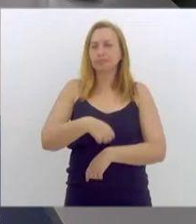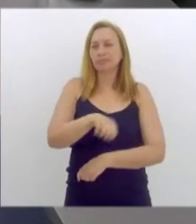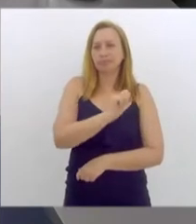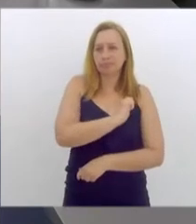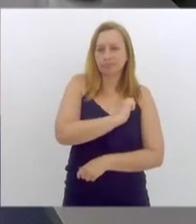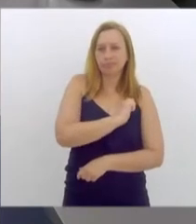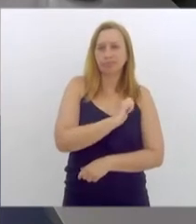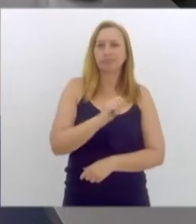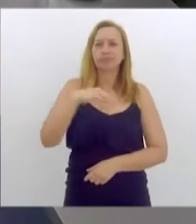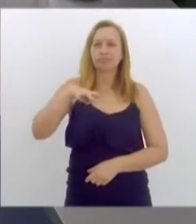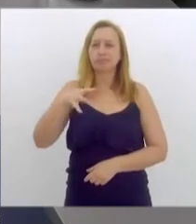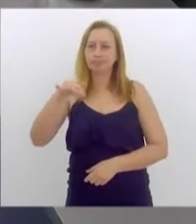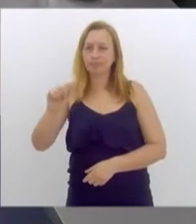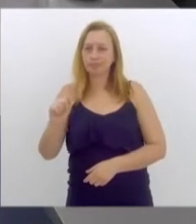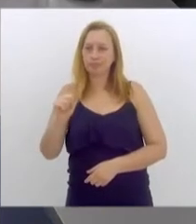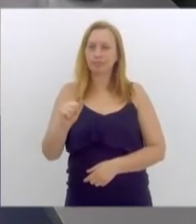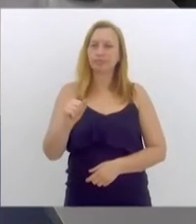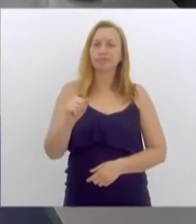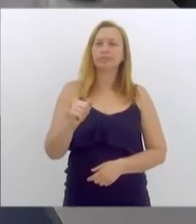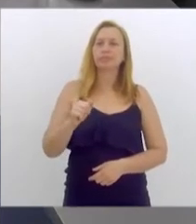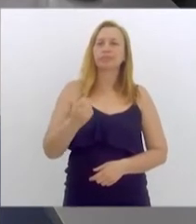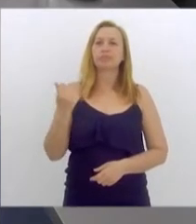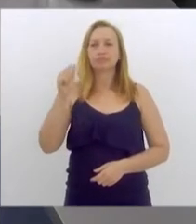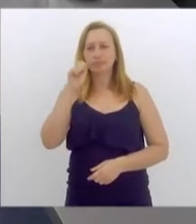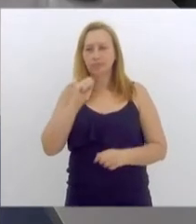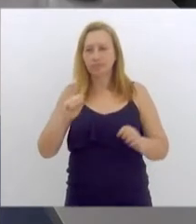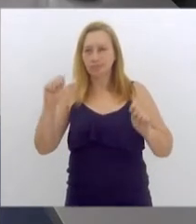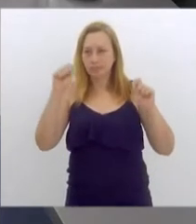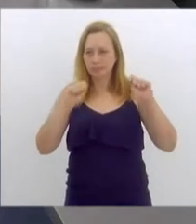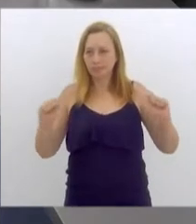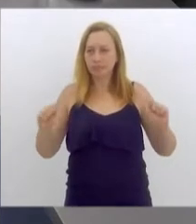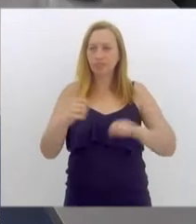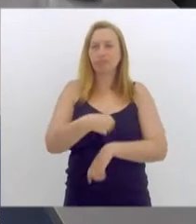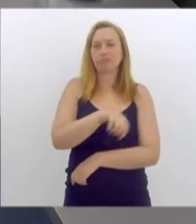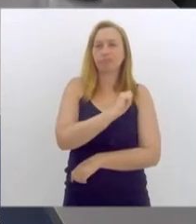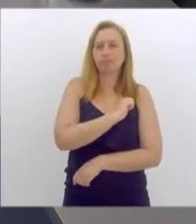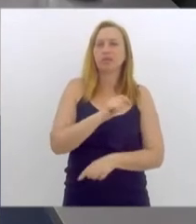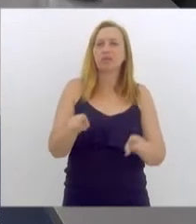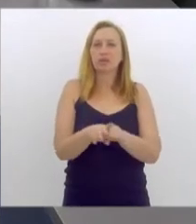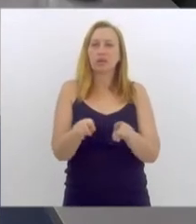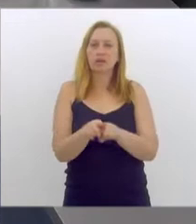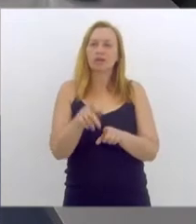da assessoria fiscal e do Pedro Barbosa da Sefaz